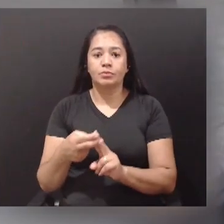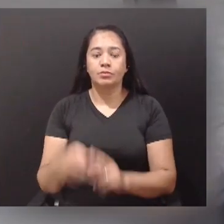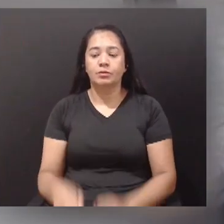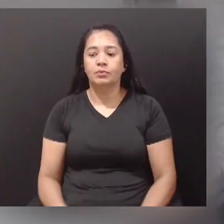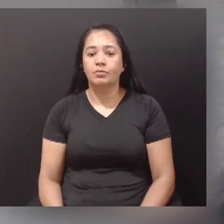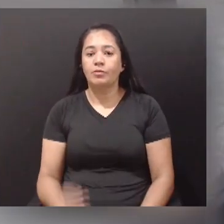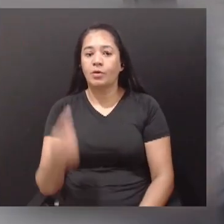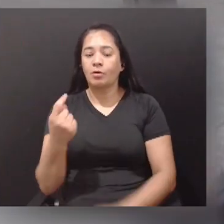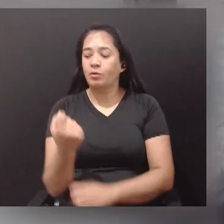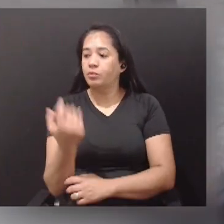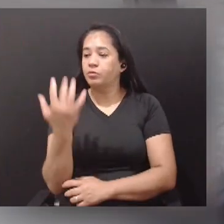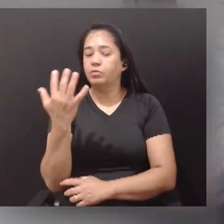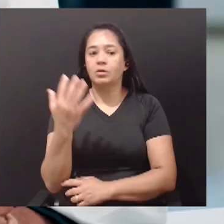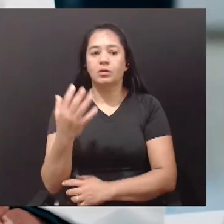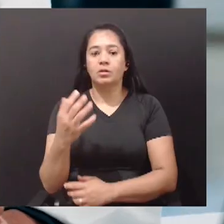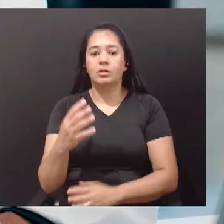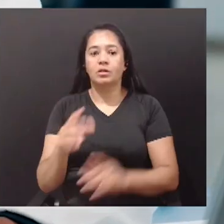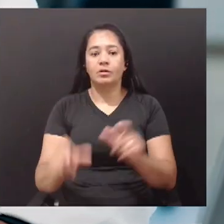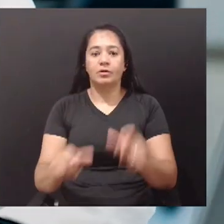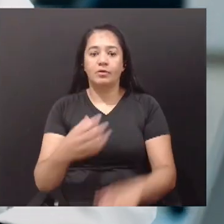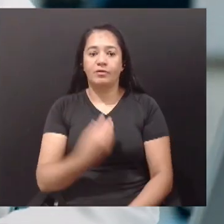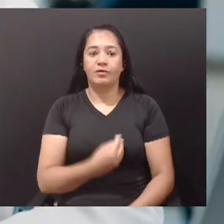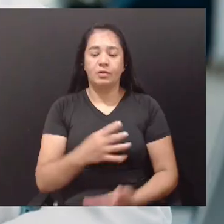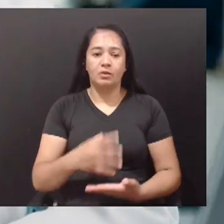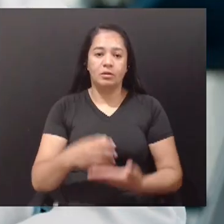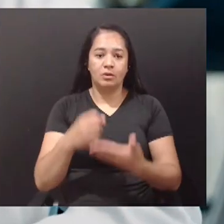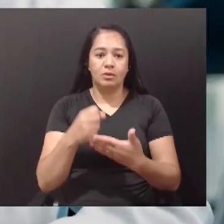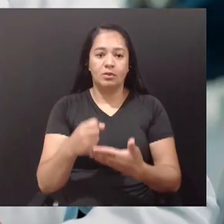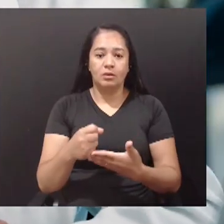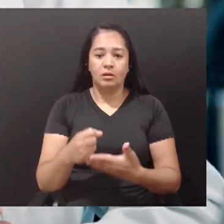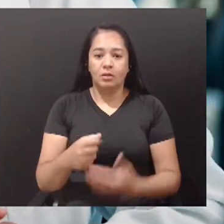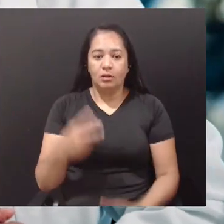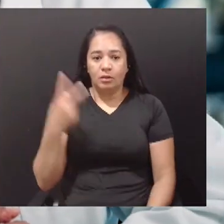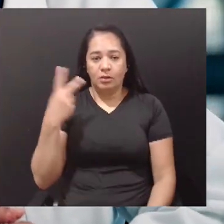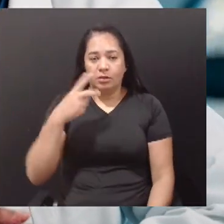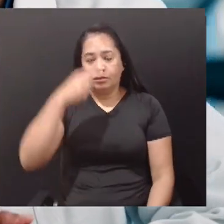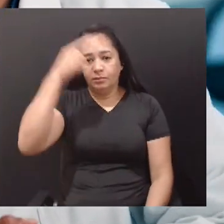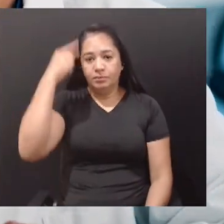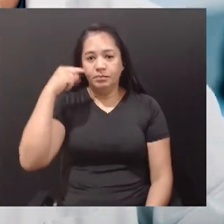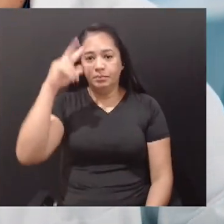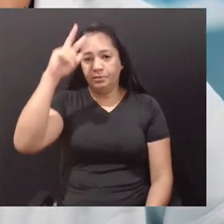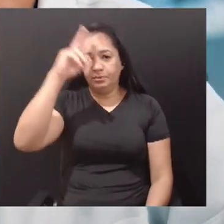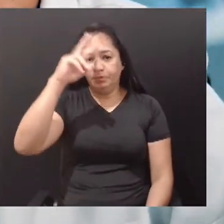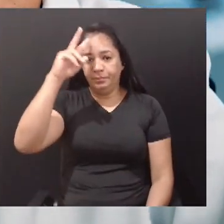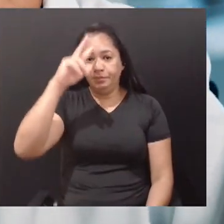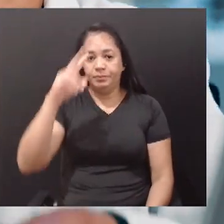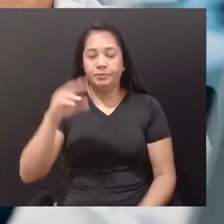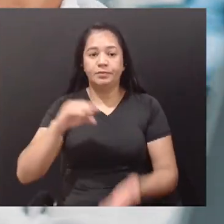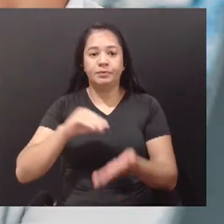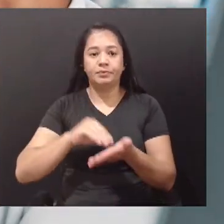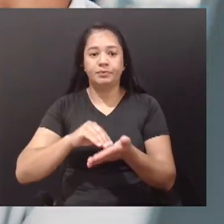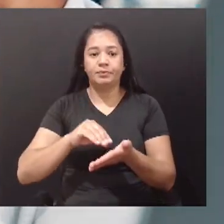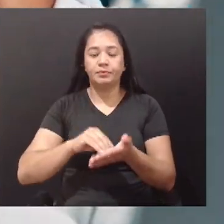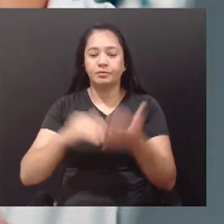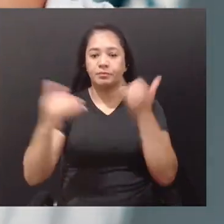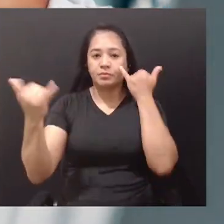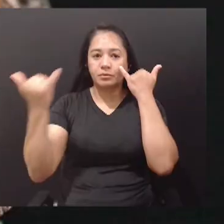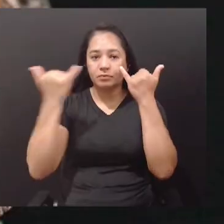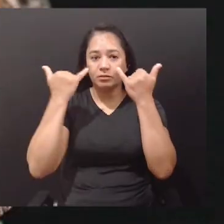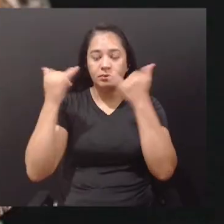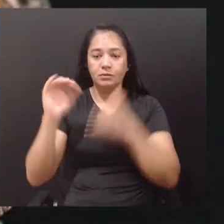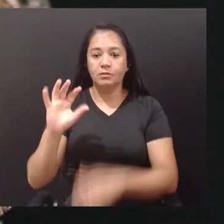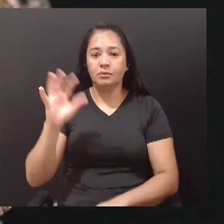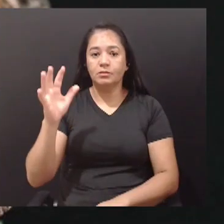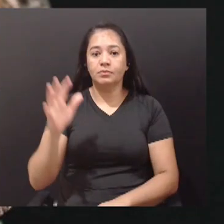planta salve milhões de vidas. A vereadora Paola Miguel lembrou sobre a desinformação que acontece quando se discute